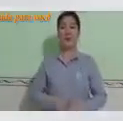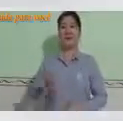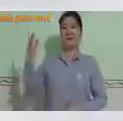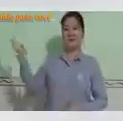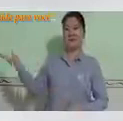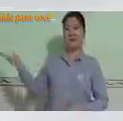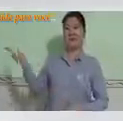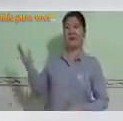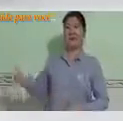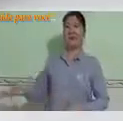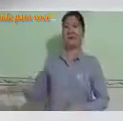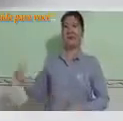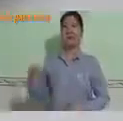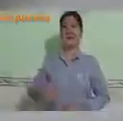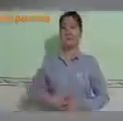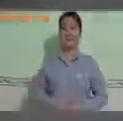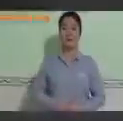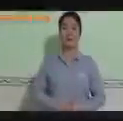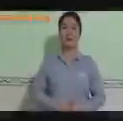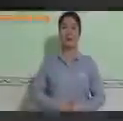houver necessidade.